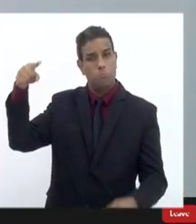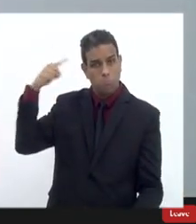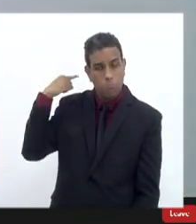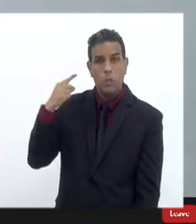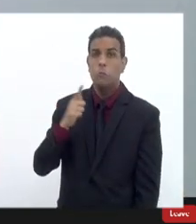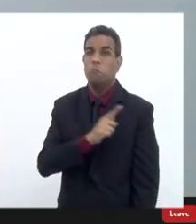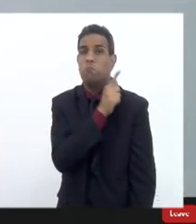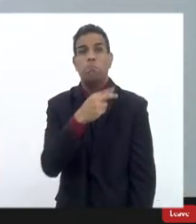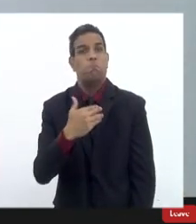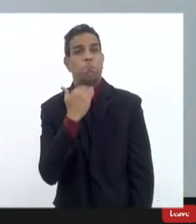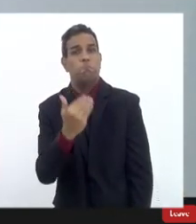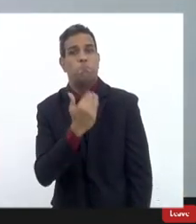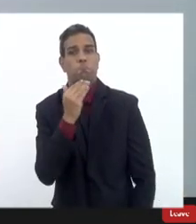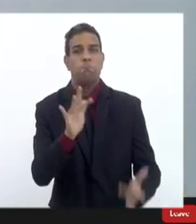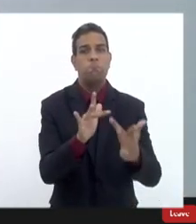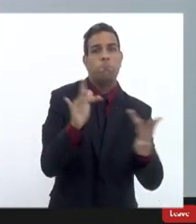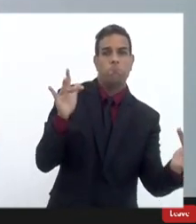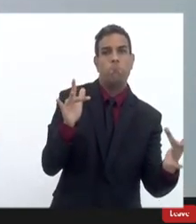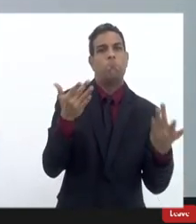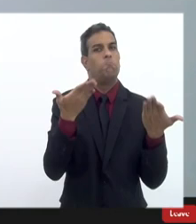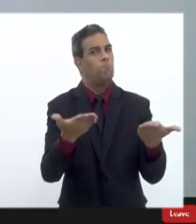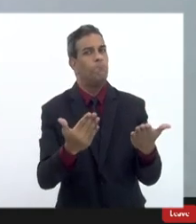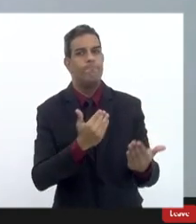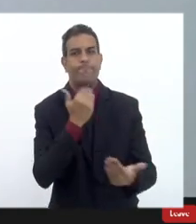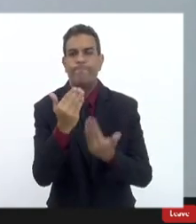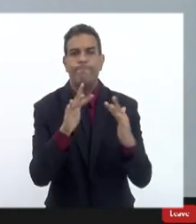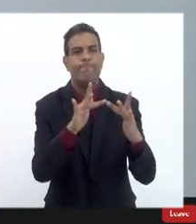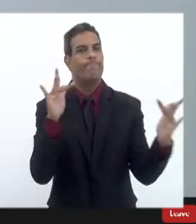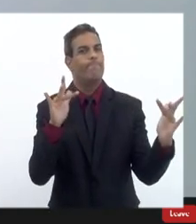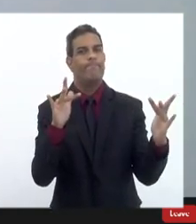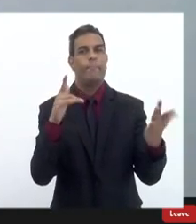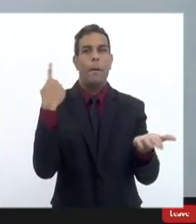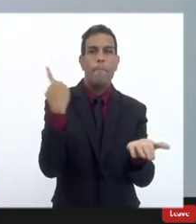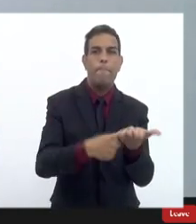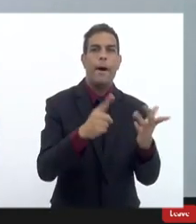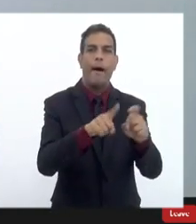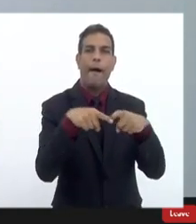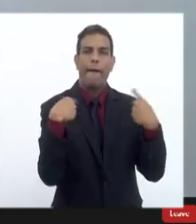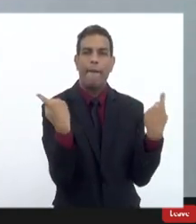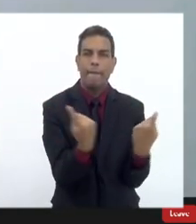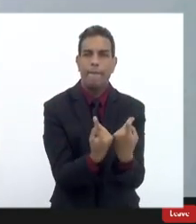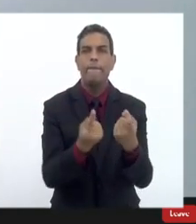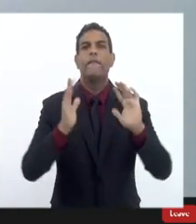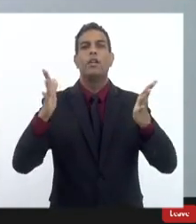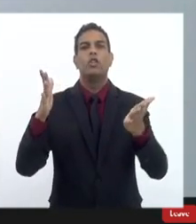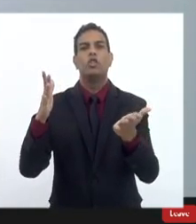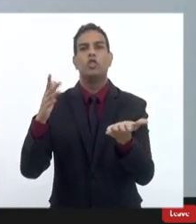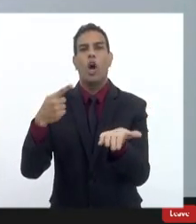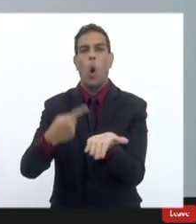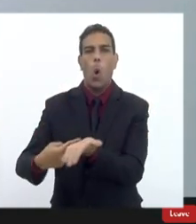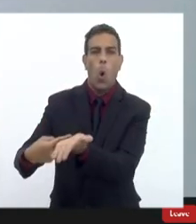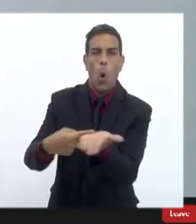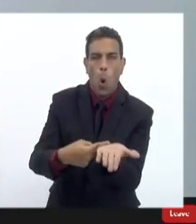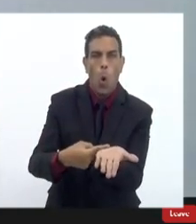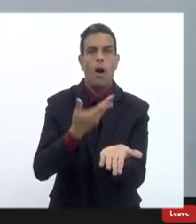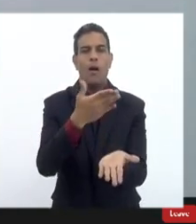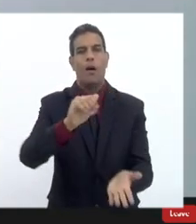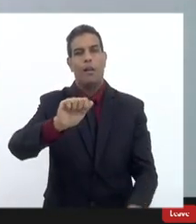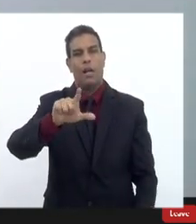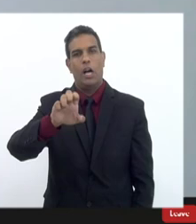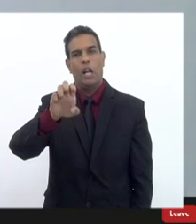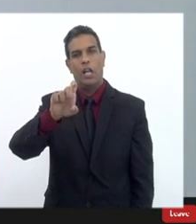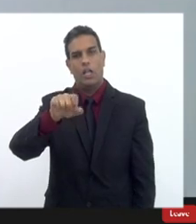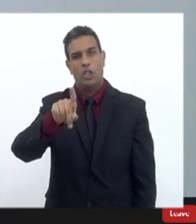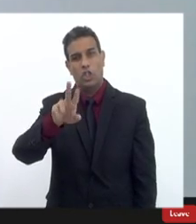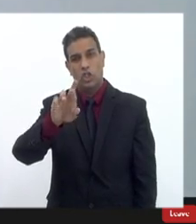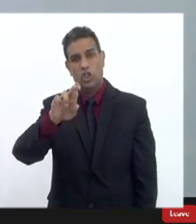não conseguimos muito esse diálogo com Pedro Fernandes, não conseguimos uma reunião sequer com o Conte Bittencourt, já conseguimos um pouco com Alexandre Valle. Fizemos